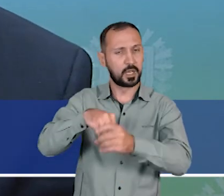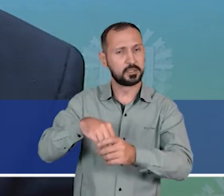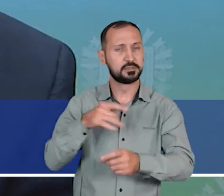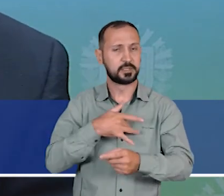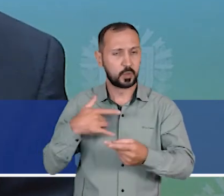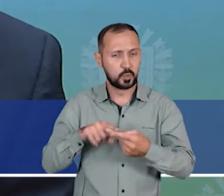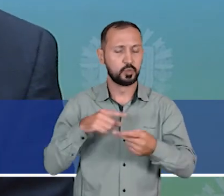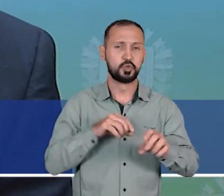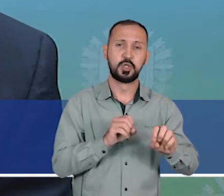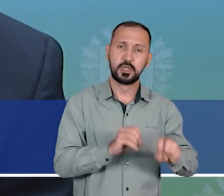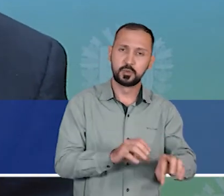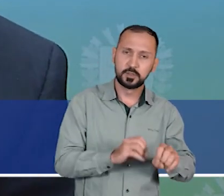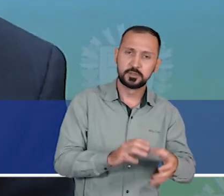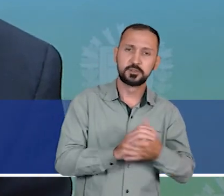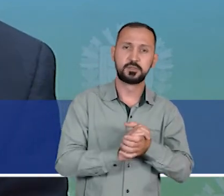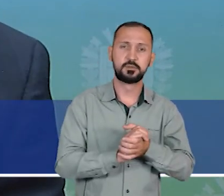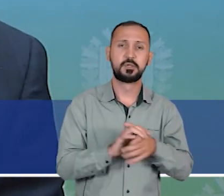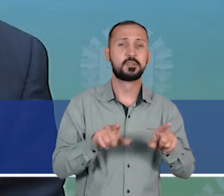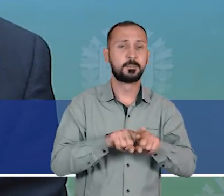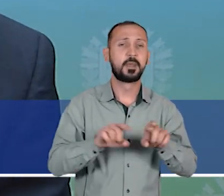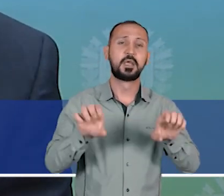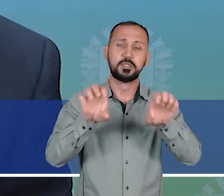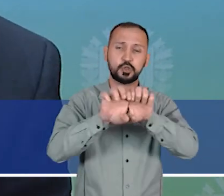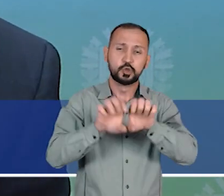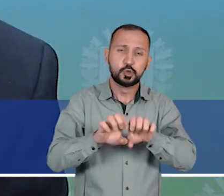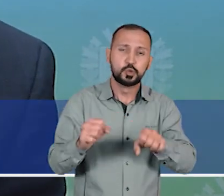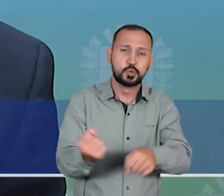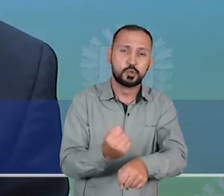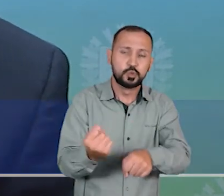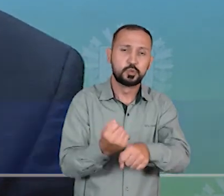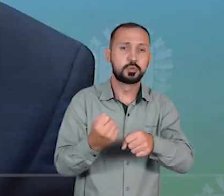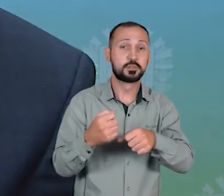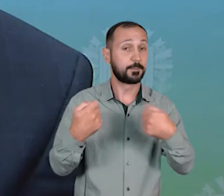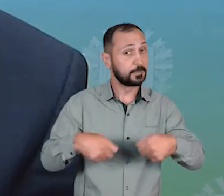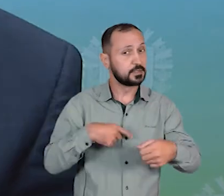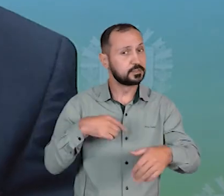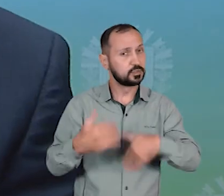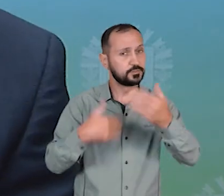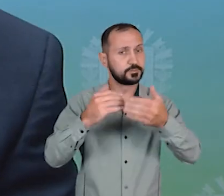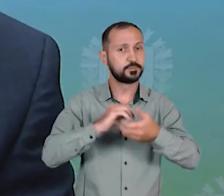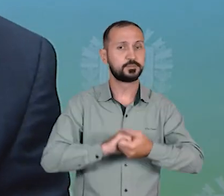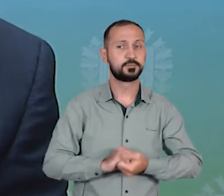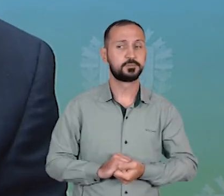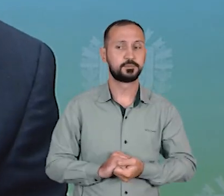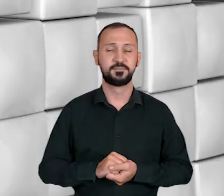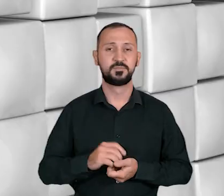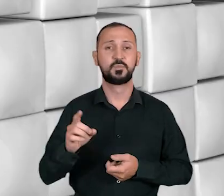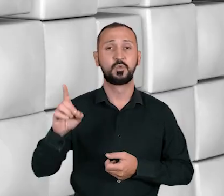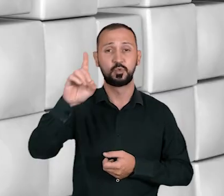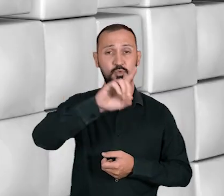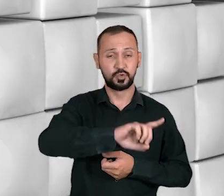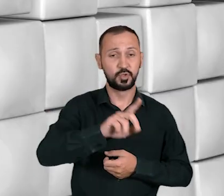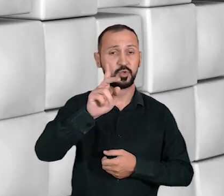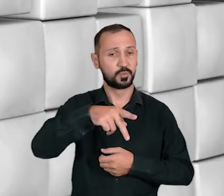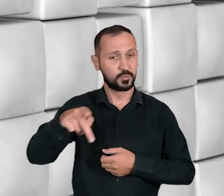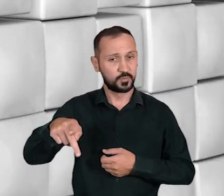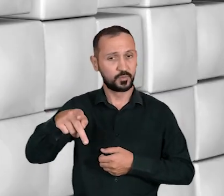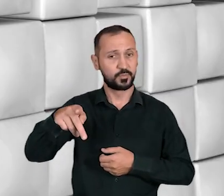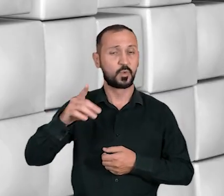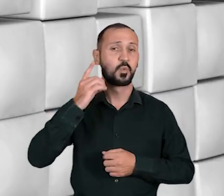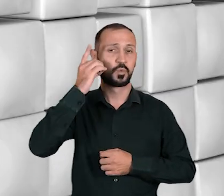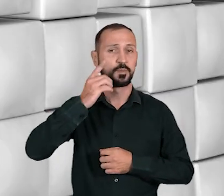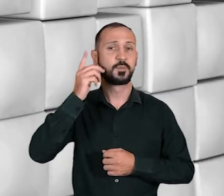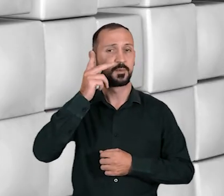as outras áreas, saúde, educação, infraestrutura, o Estado precisa de continuar se desenvolvendo. No Dia do Professor,